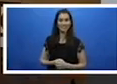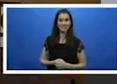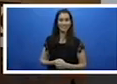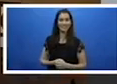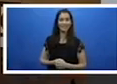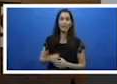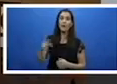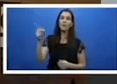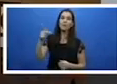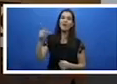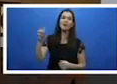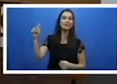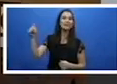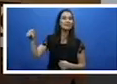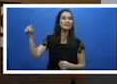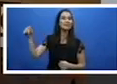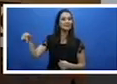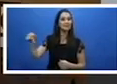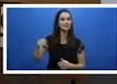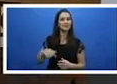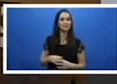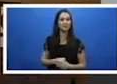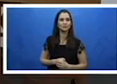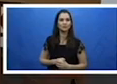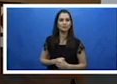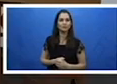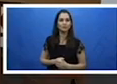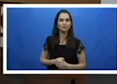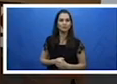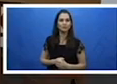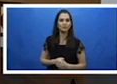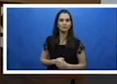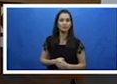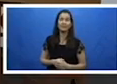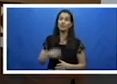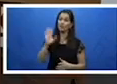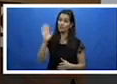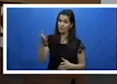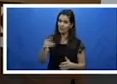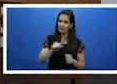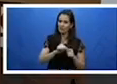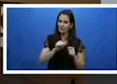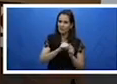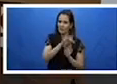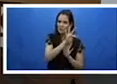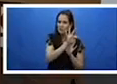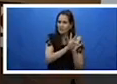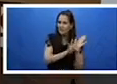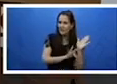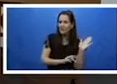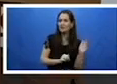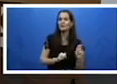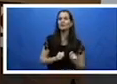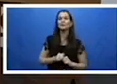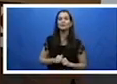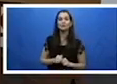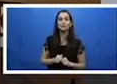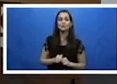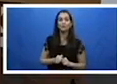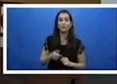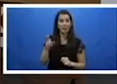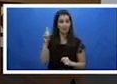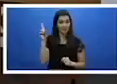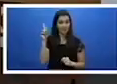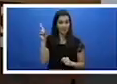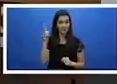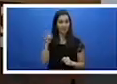Página 77. Nós produzimos o texto, tá? Essa